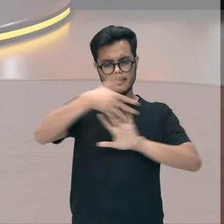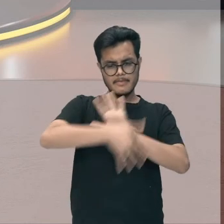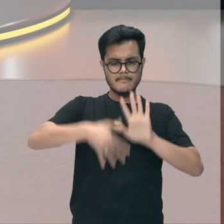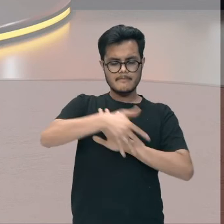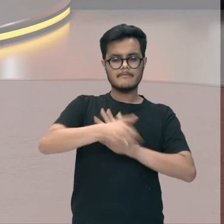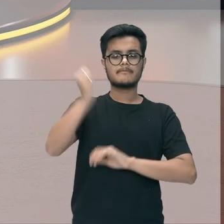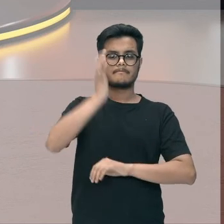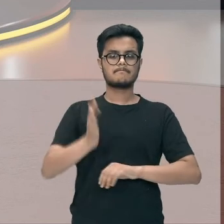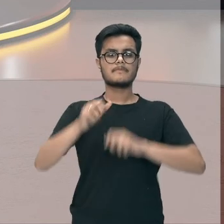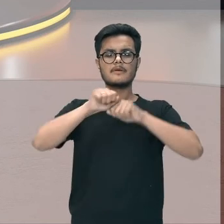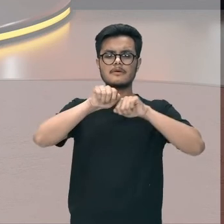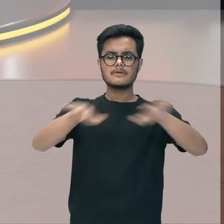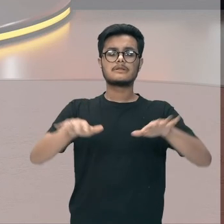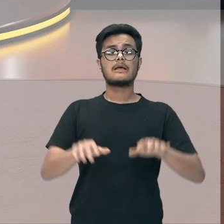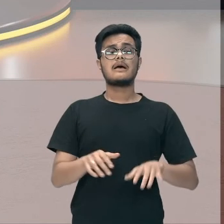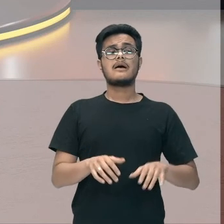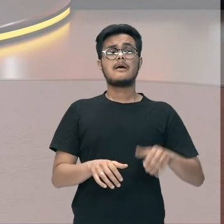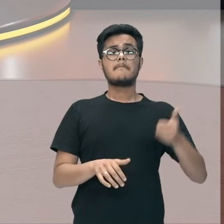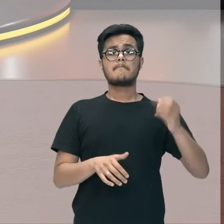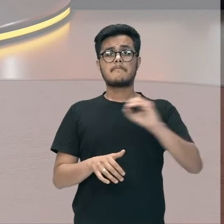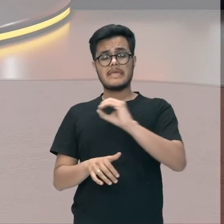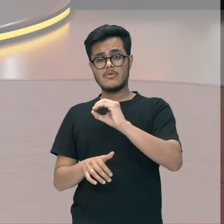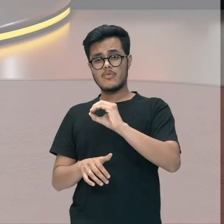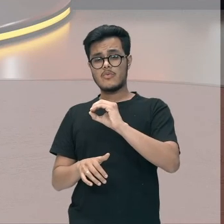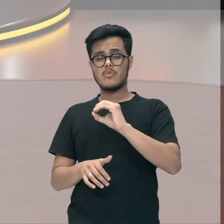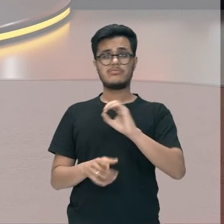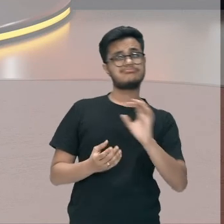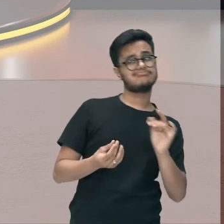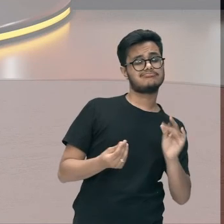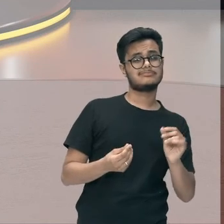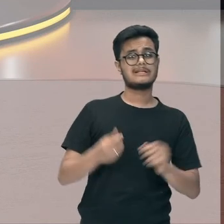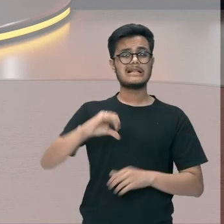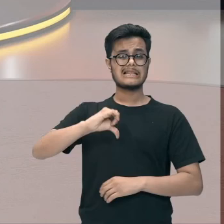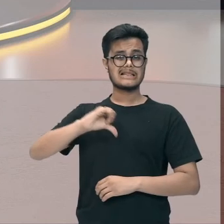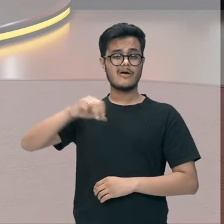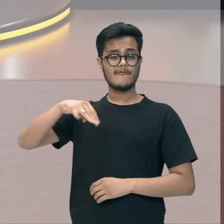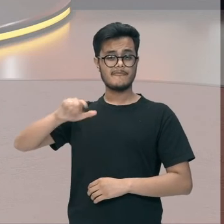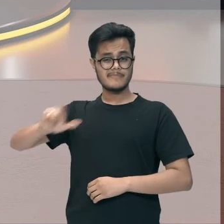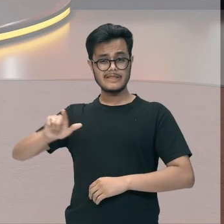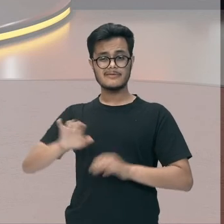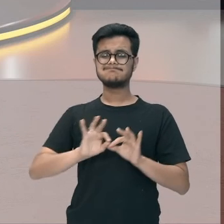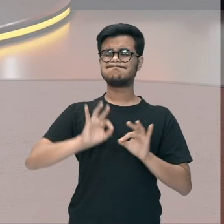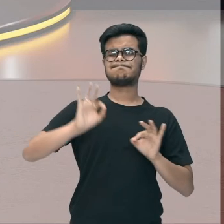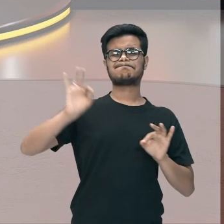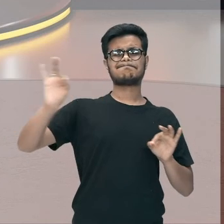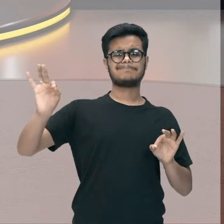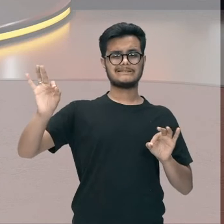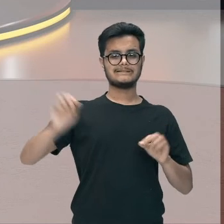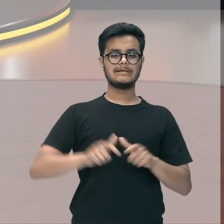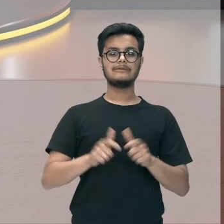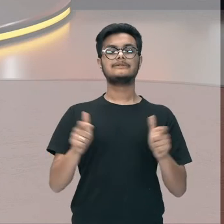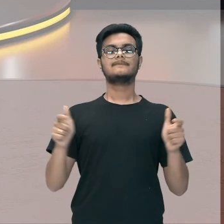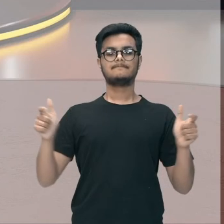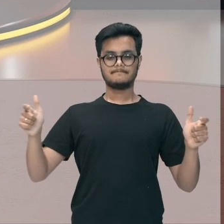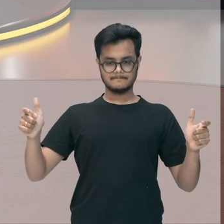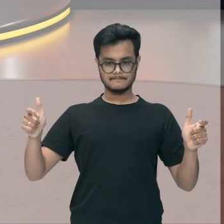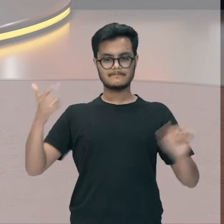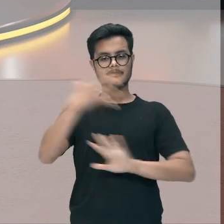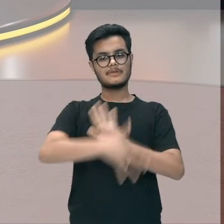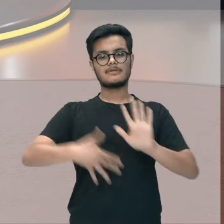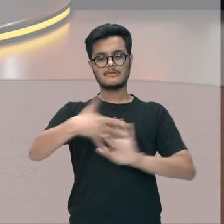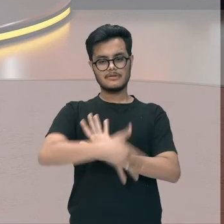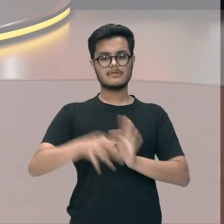brasileira pulou de 1.000 quilômetros para aproximadamente 9.000 quilômetros. Então, percebam como que nós demos um